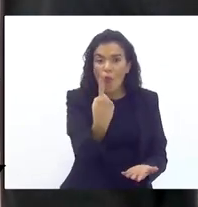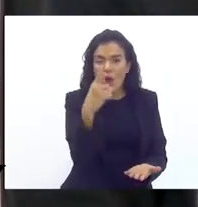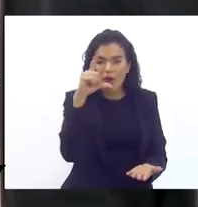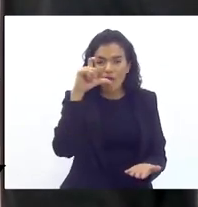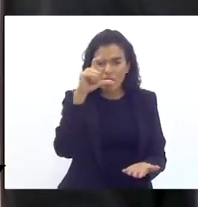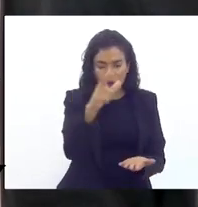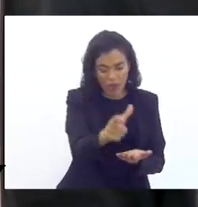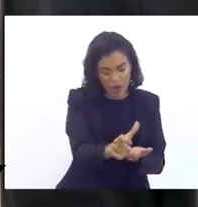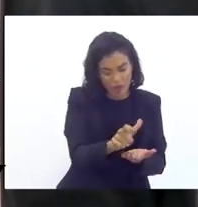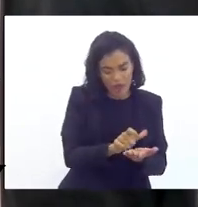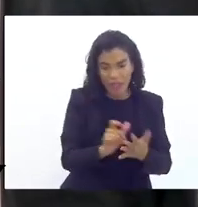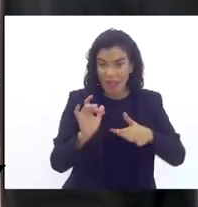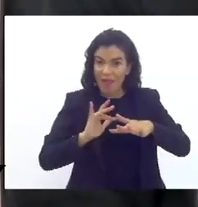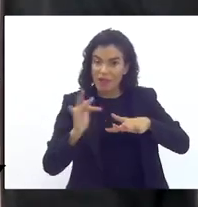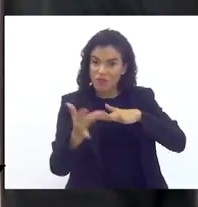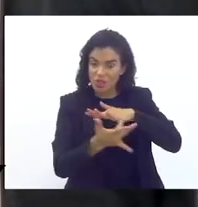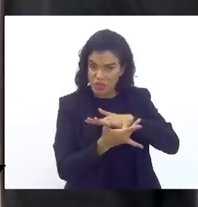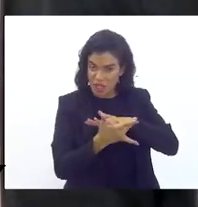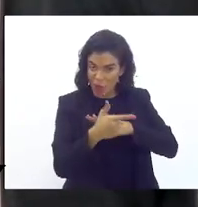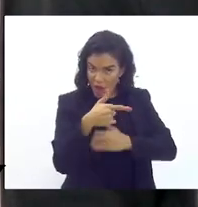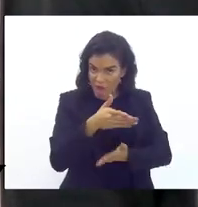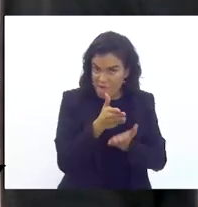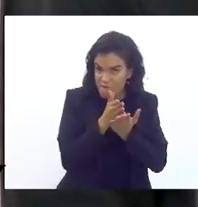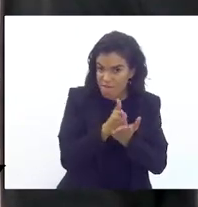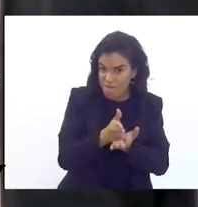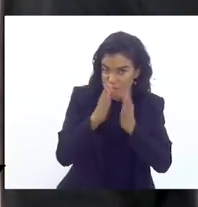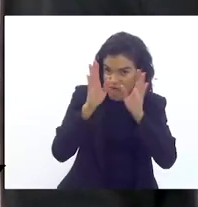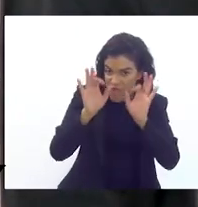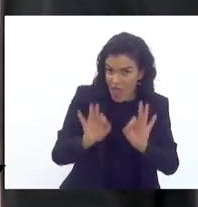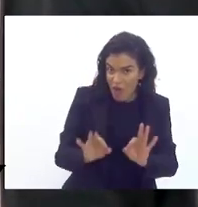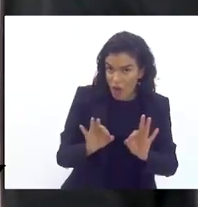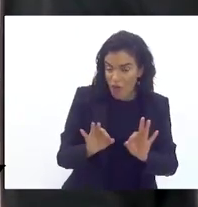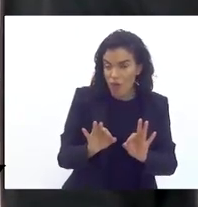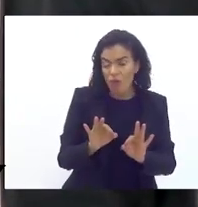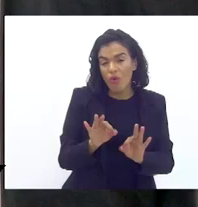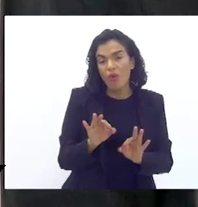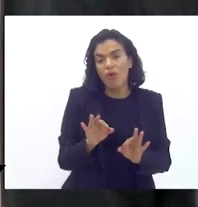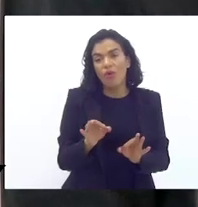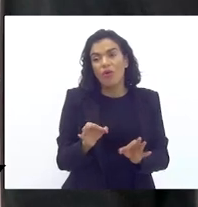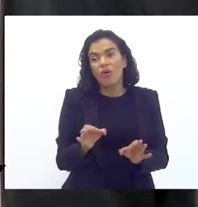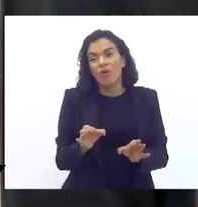das redes sociais ela é utilizada para esse reconhecimento